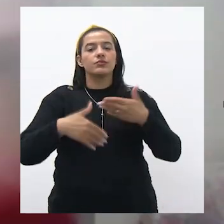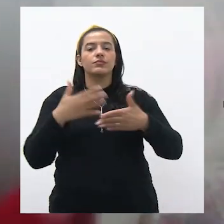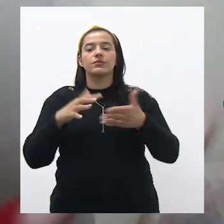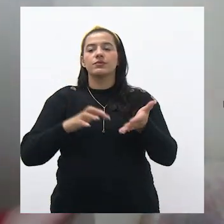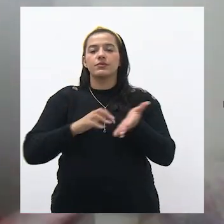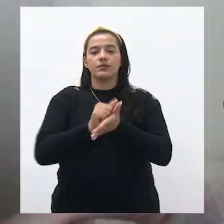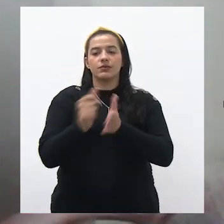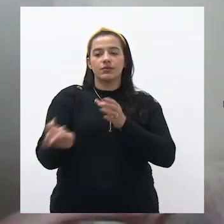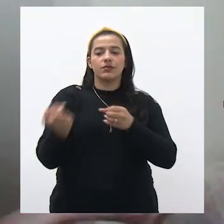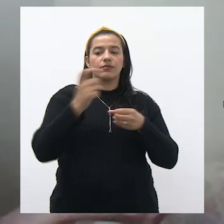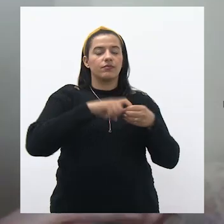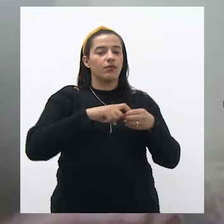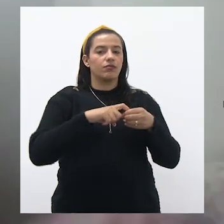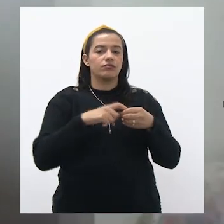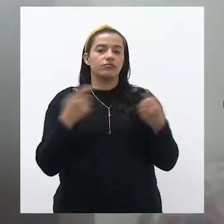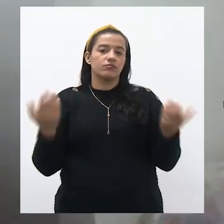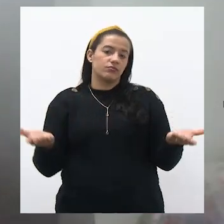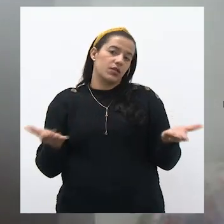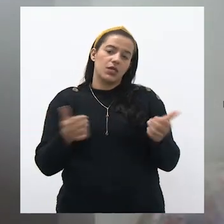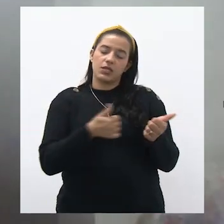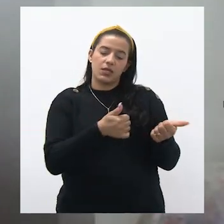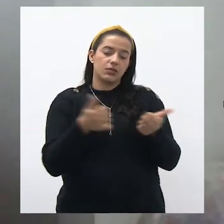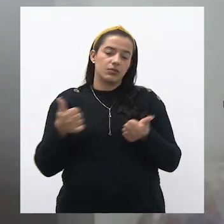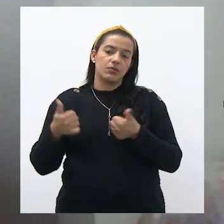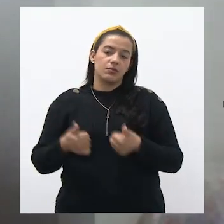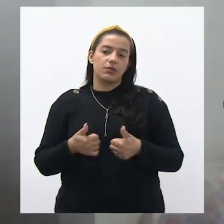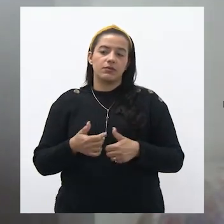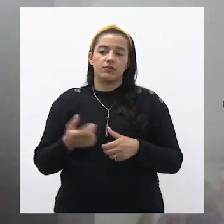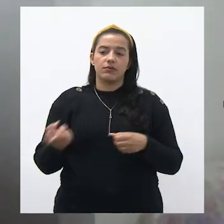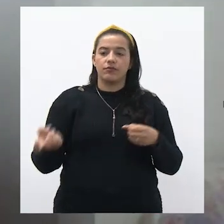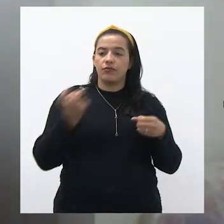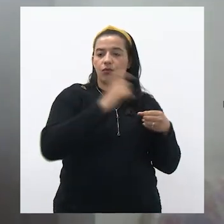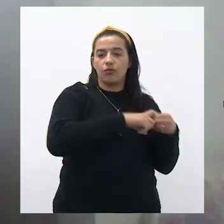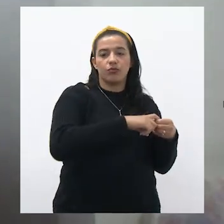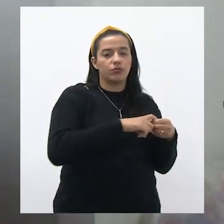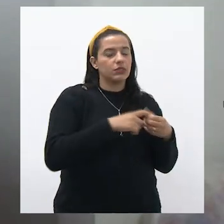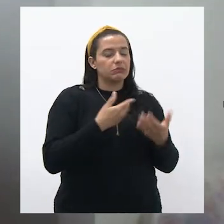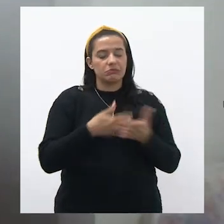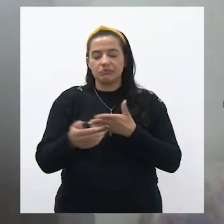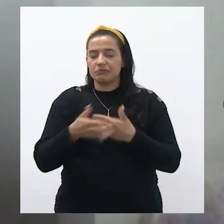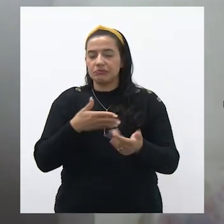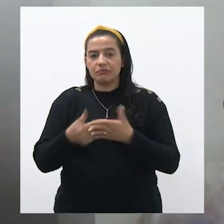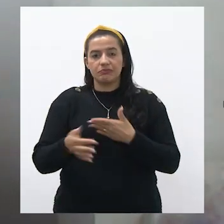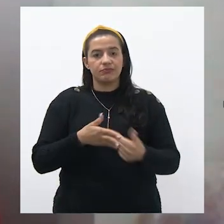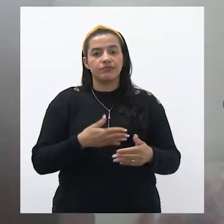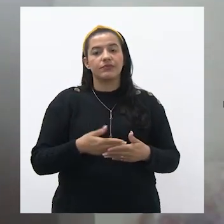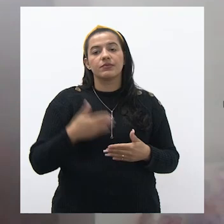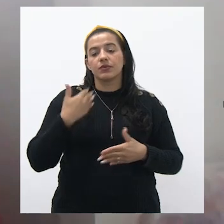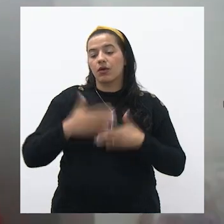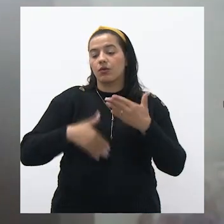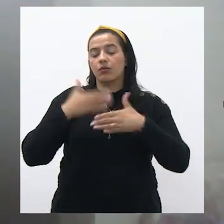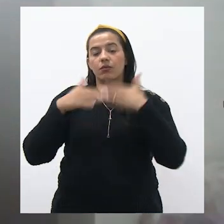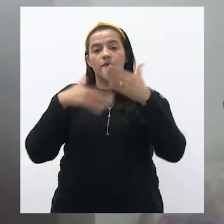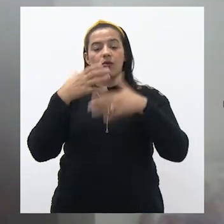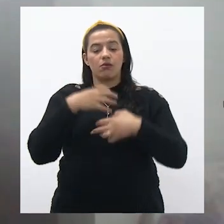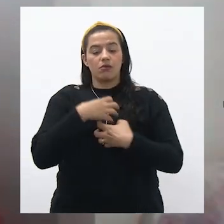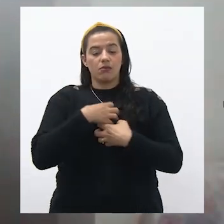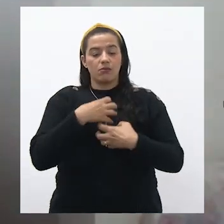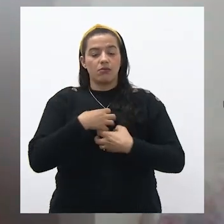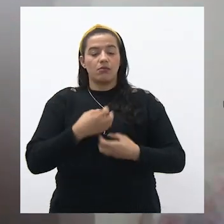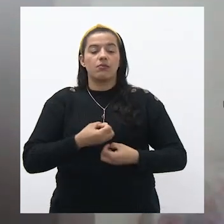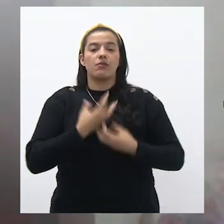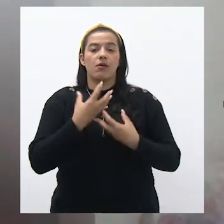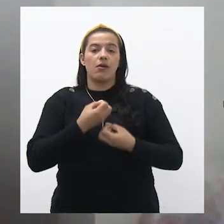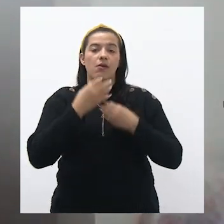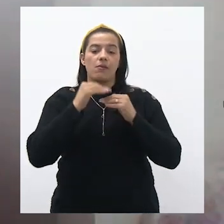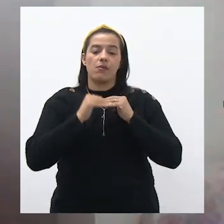eu volte os degraus e tá tudo bem voltar degrau, meu povo, porque desenvolvimento socioemocional